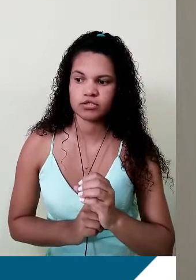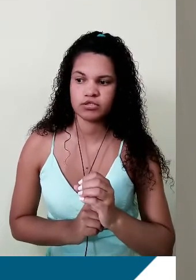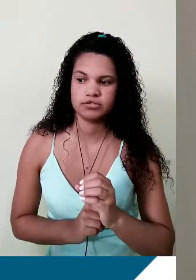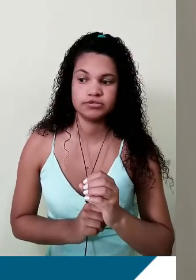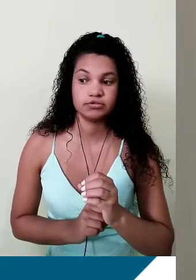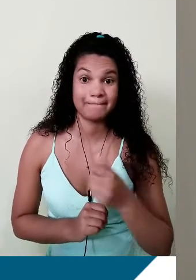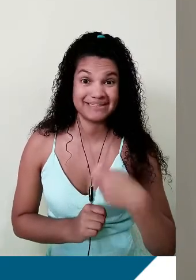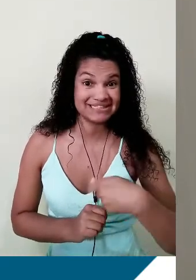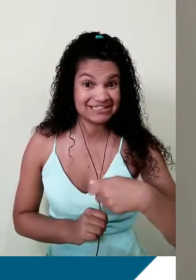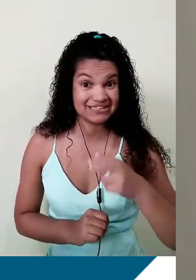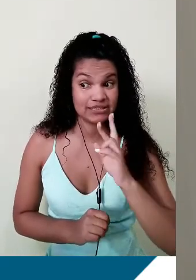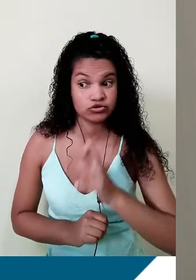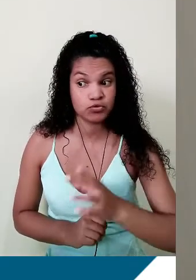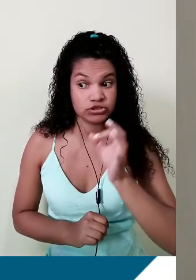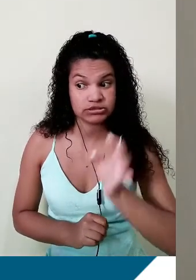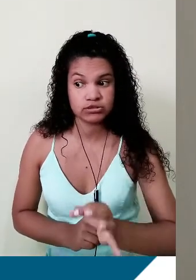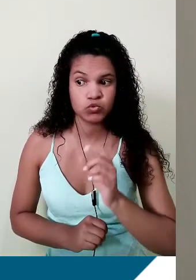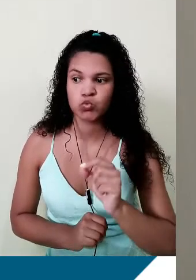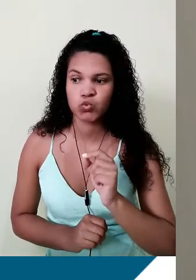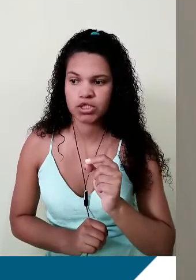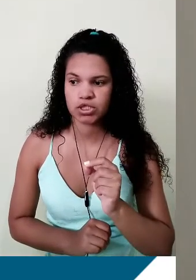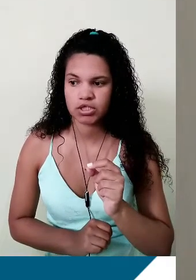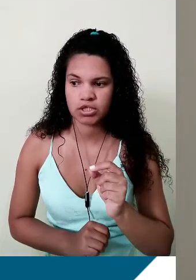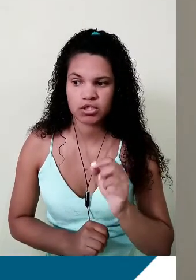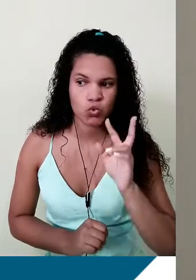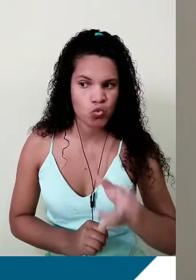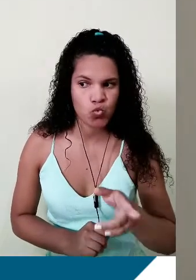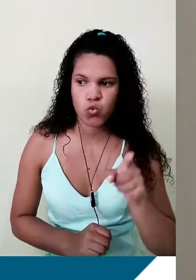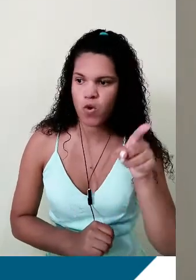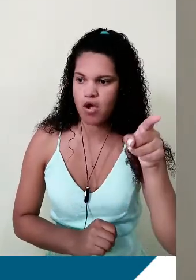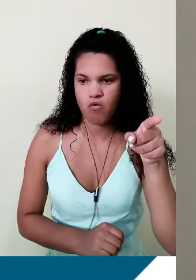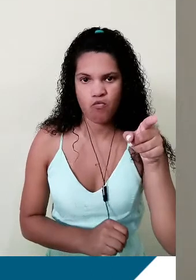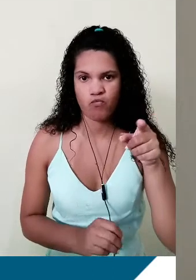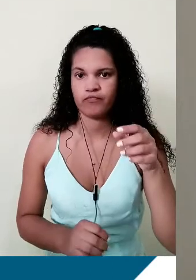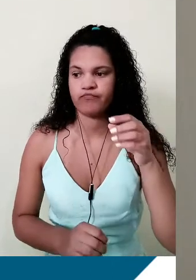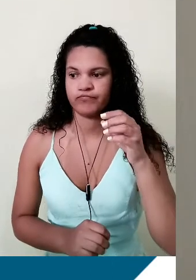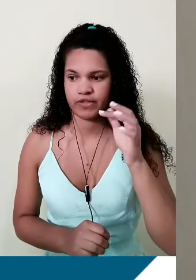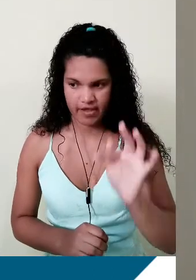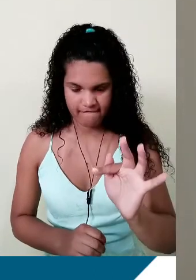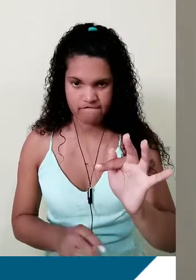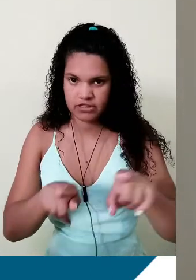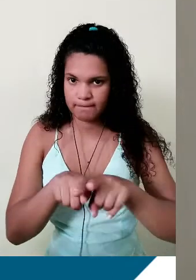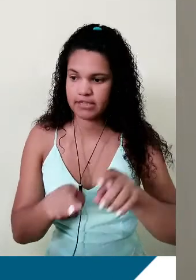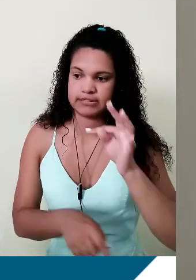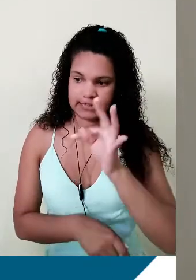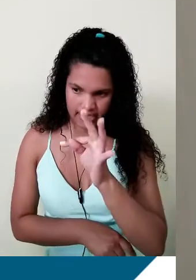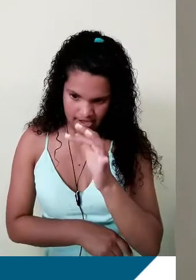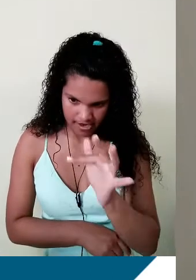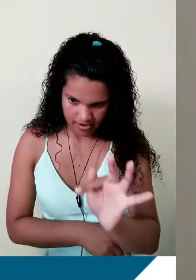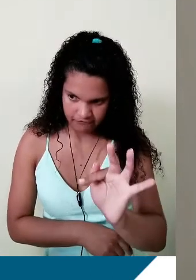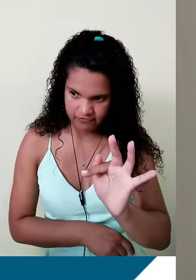equivalente às proporções deste lado de cá, que é o do meio TF